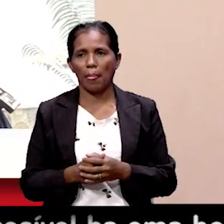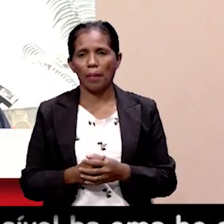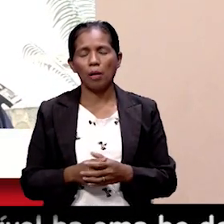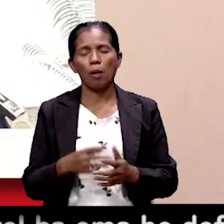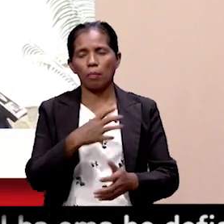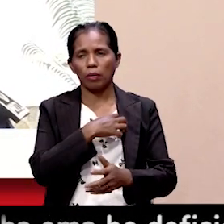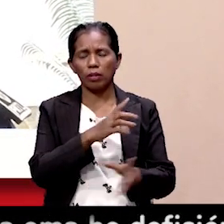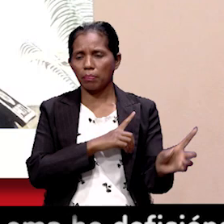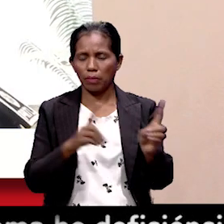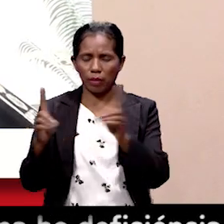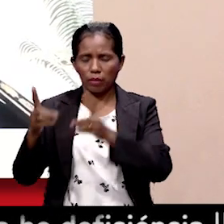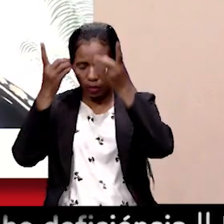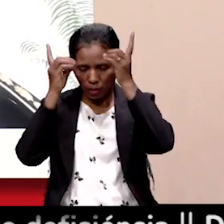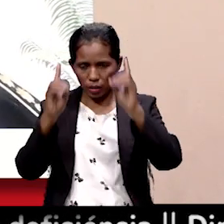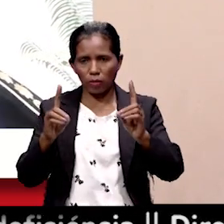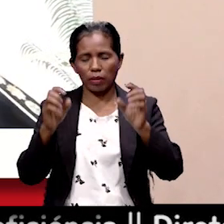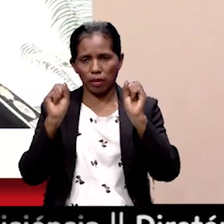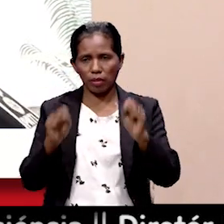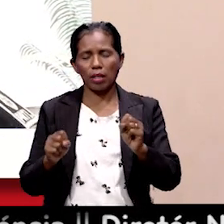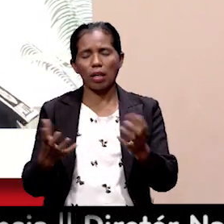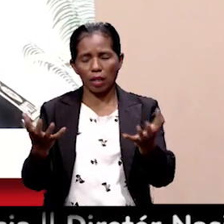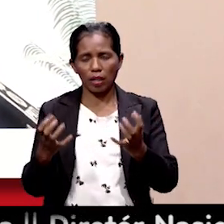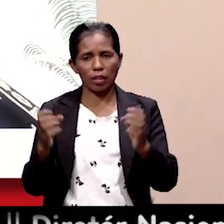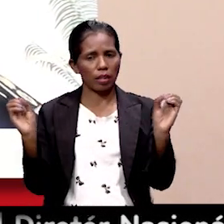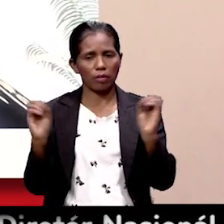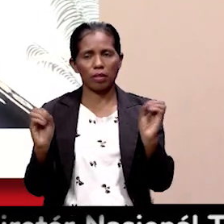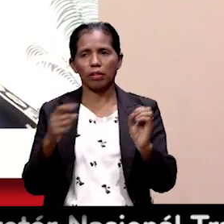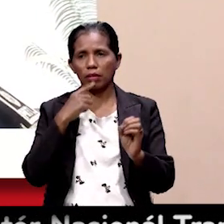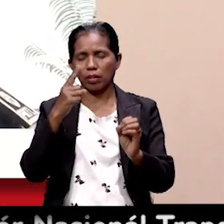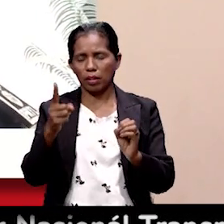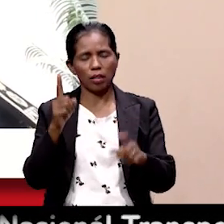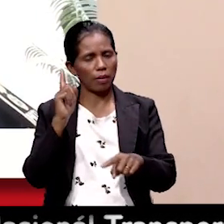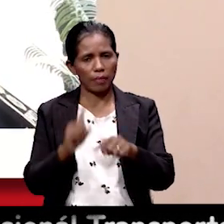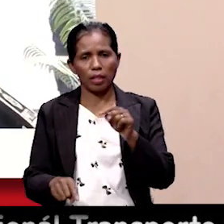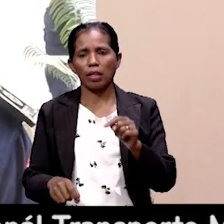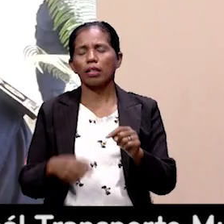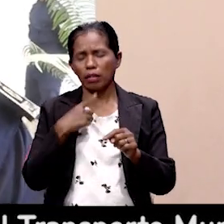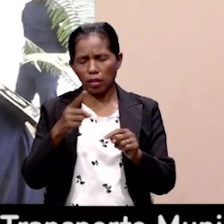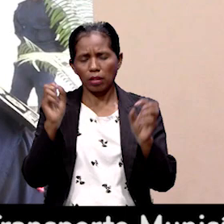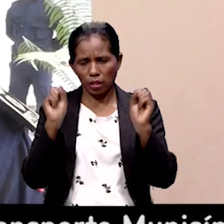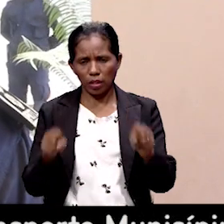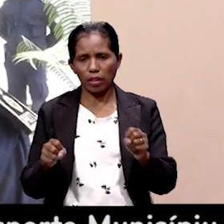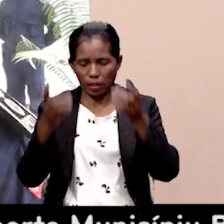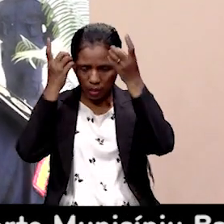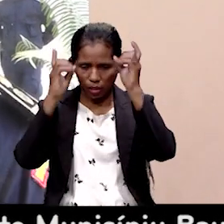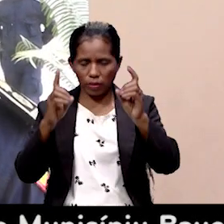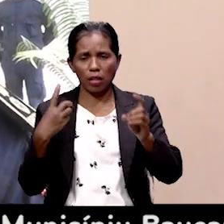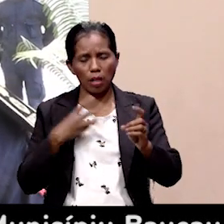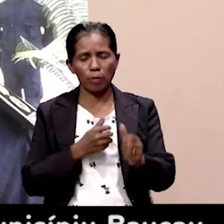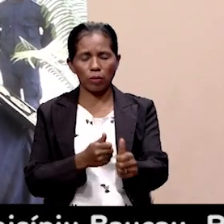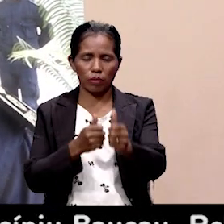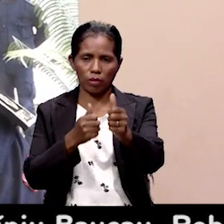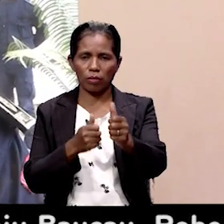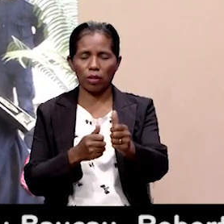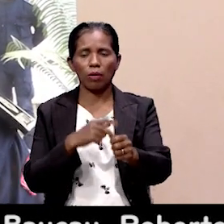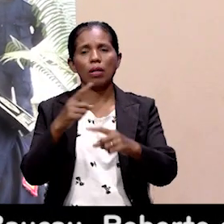tua, a carga la coi tem que executar, labele de angata labele, né, tem que executar com a decisão é tua, a me cumpre de, vai ir a de macato